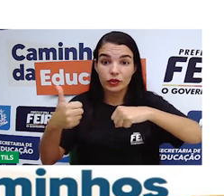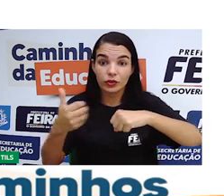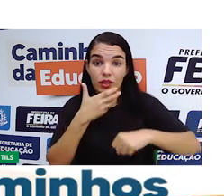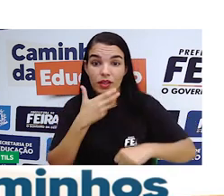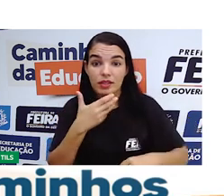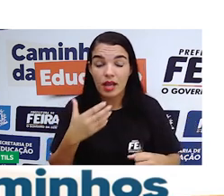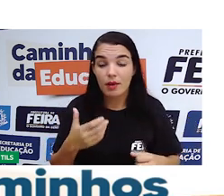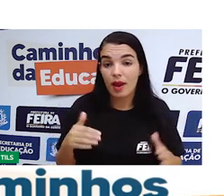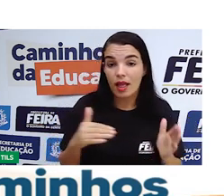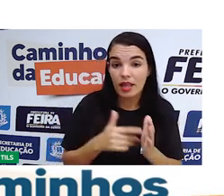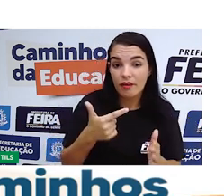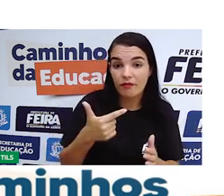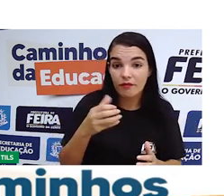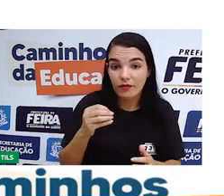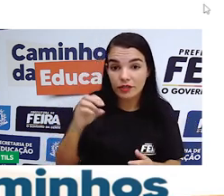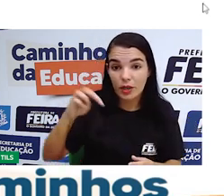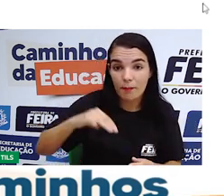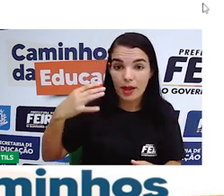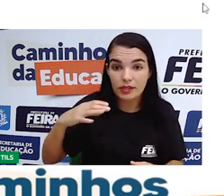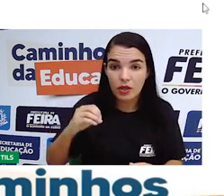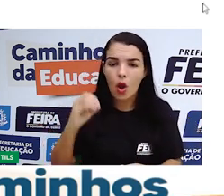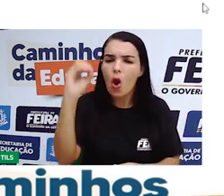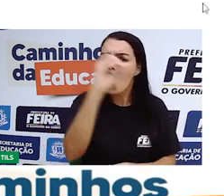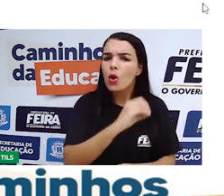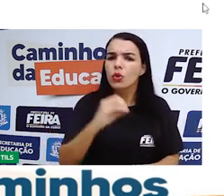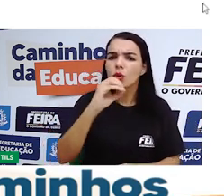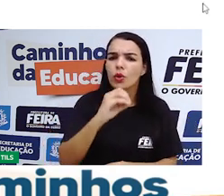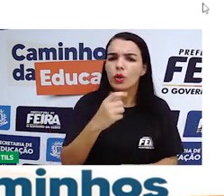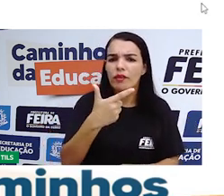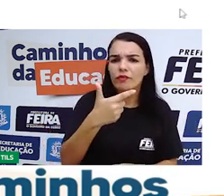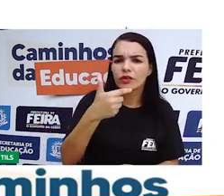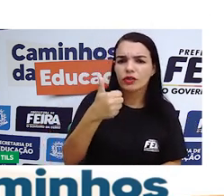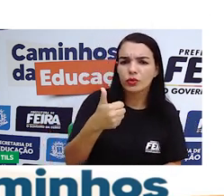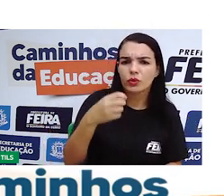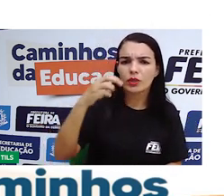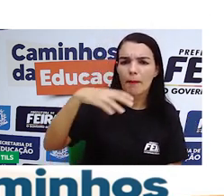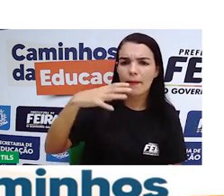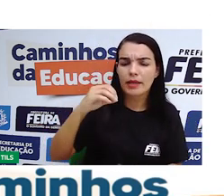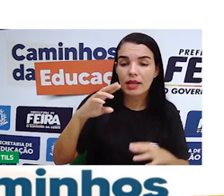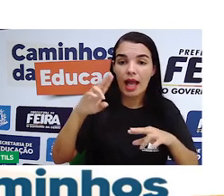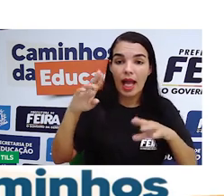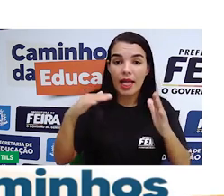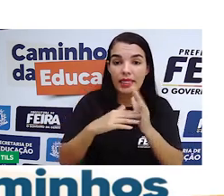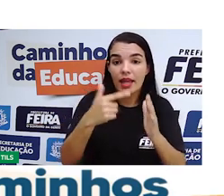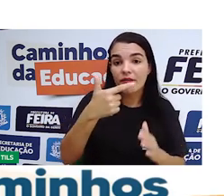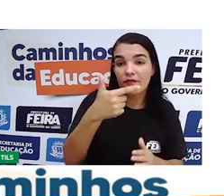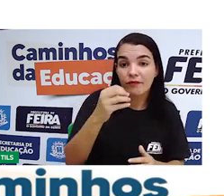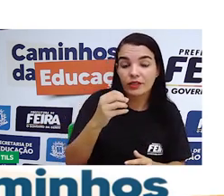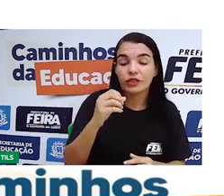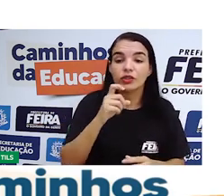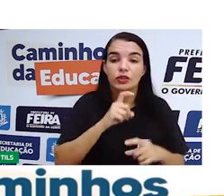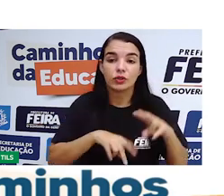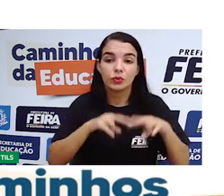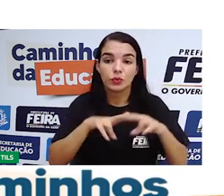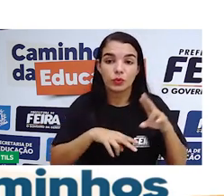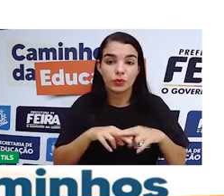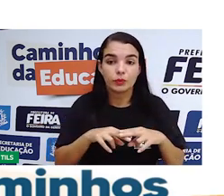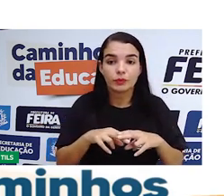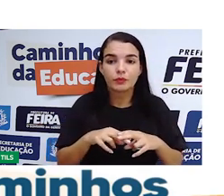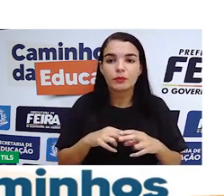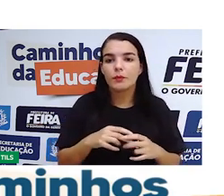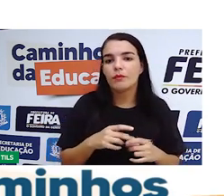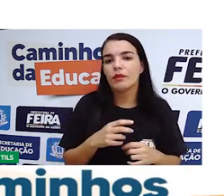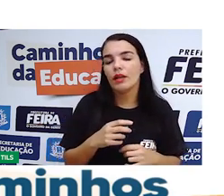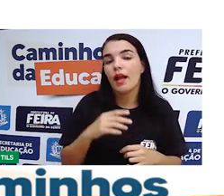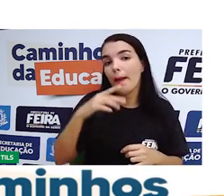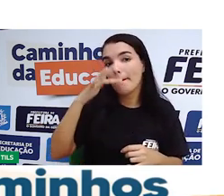Outono, 21 de março até 20 de junho. Inverno, 21 de junho até 20 de setembro. Primavera, 21